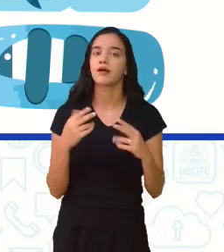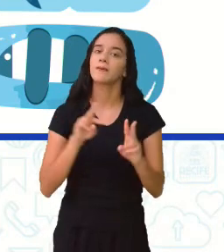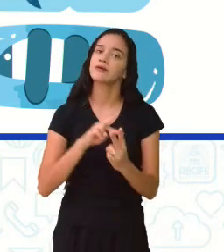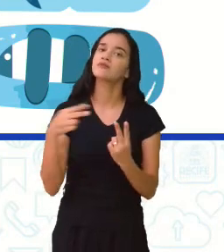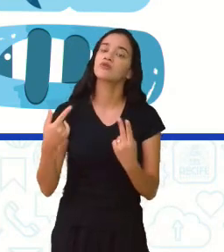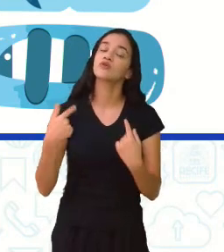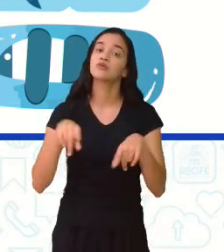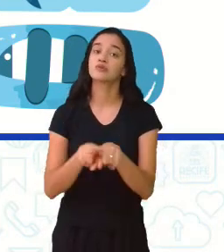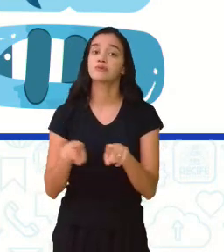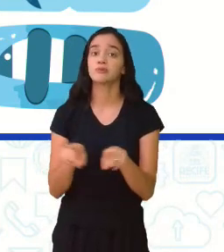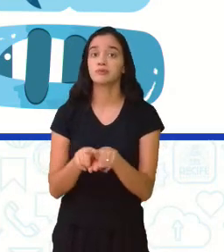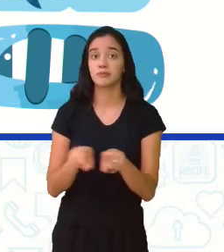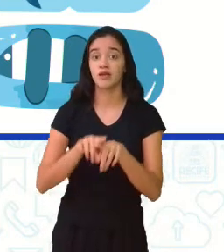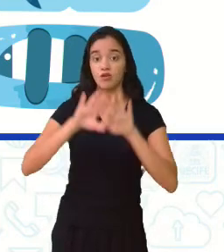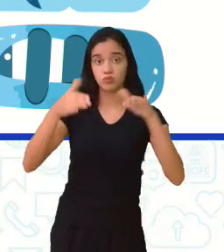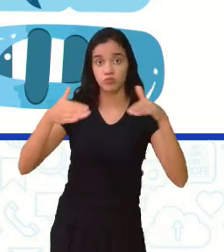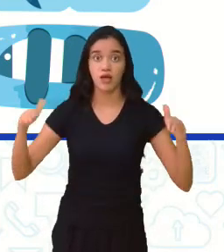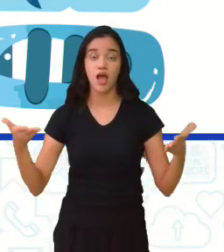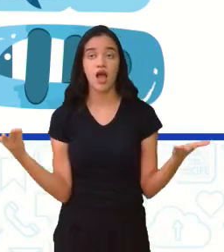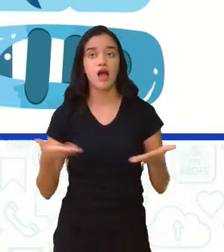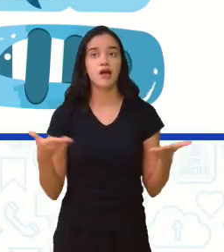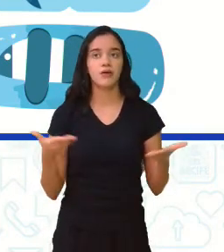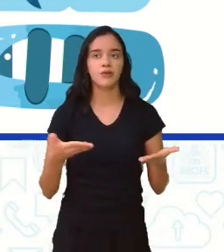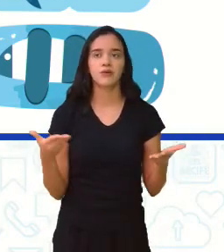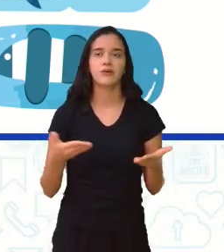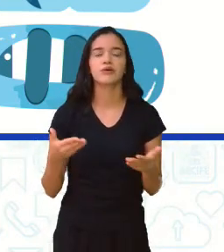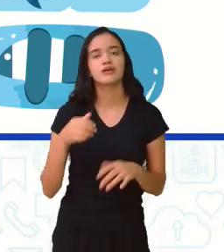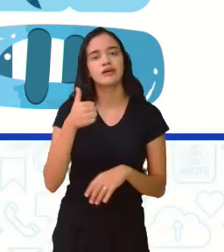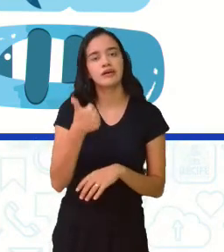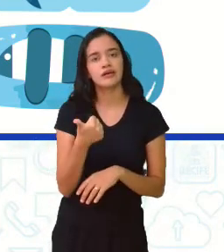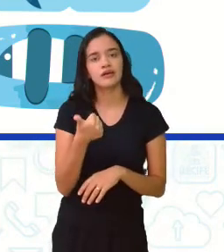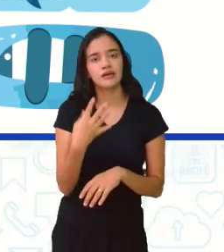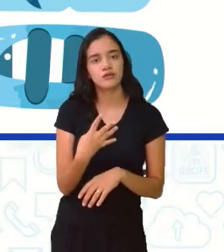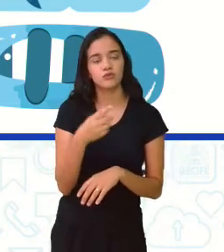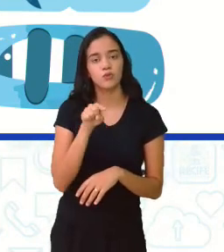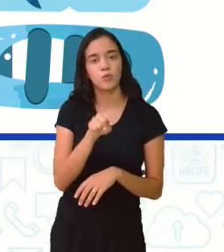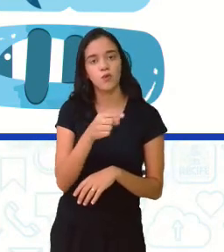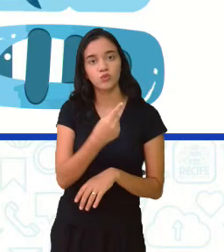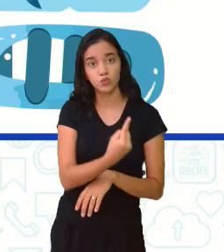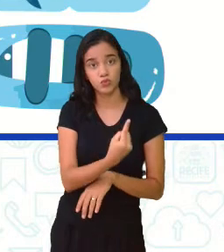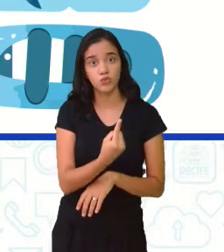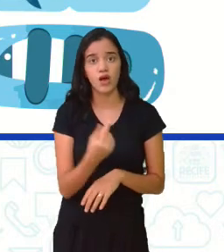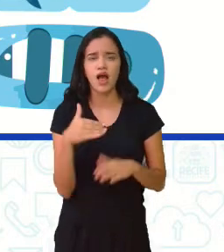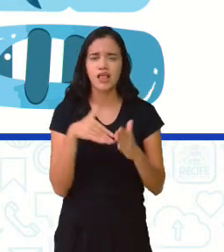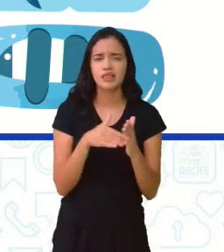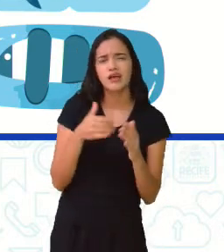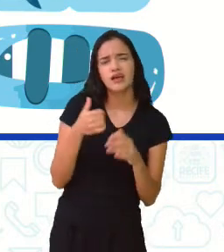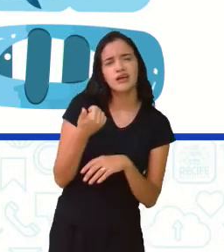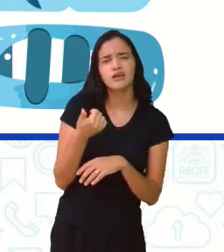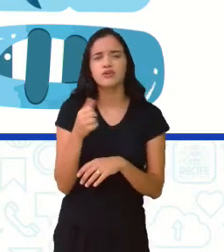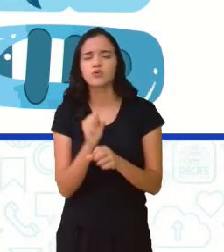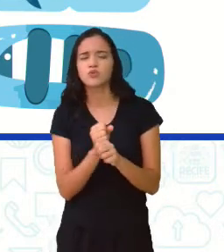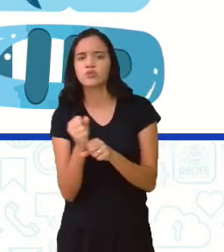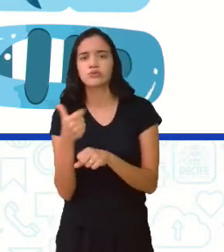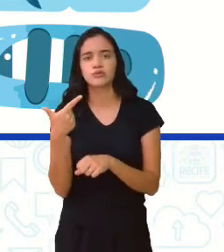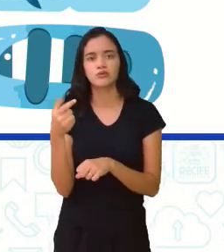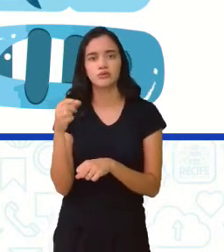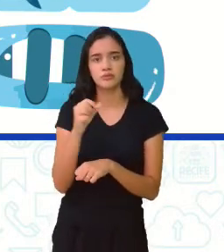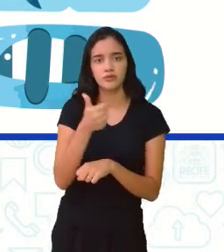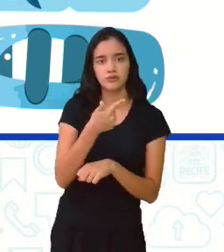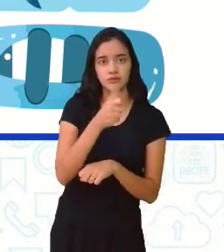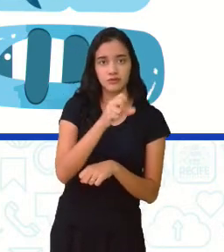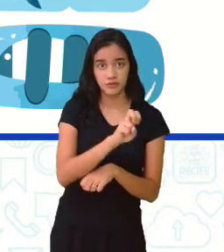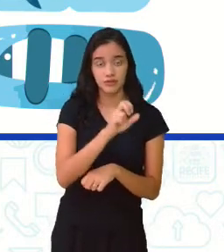consequência, os oceanos também. Então, no 14.1, olha só essa proposição. Até 2025, prevenir e